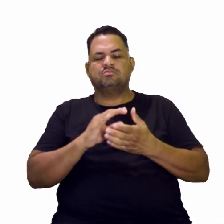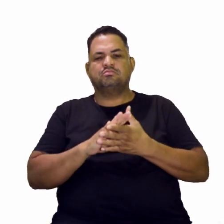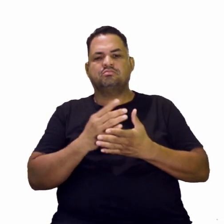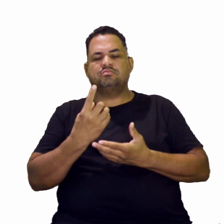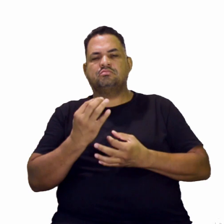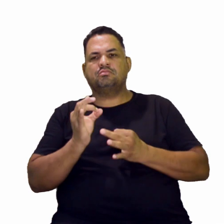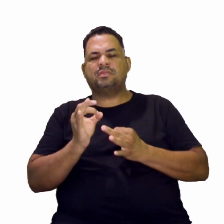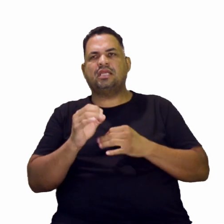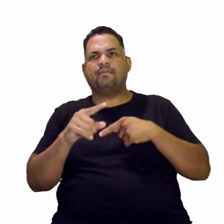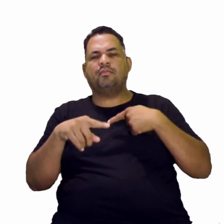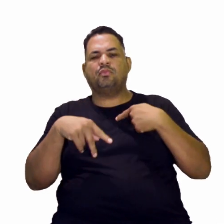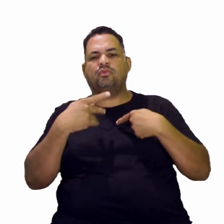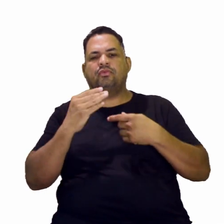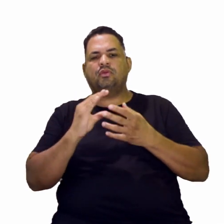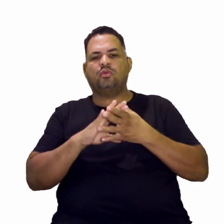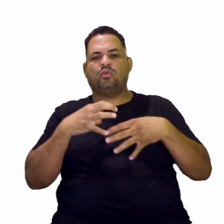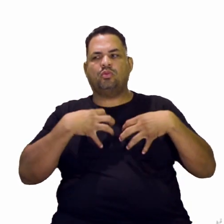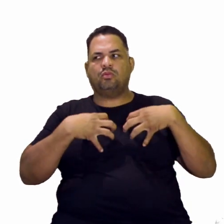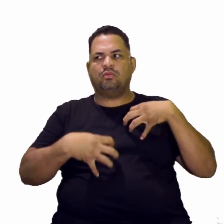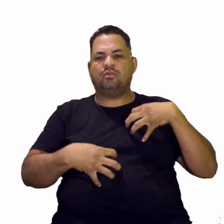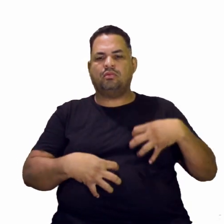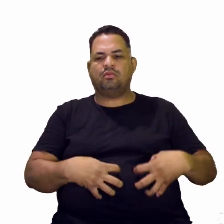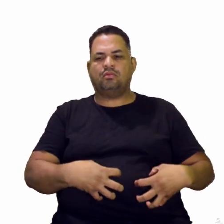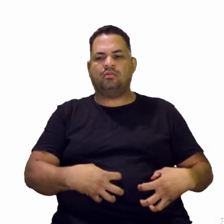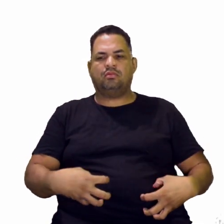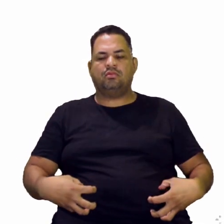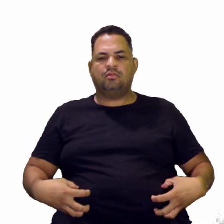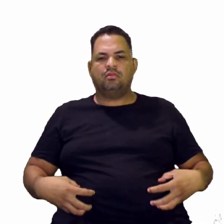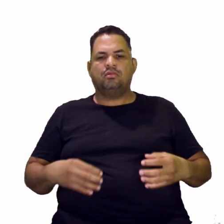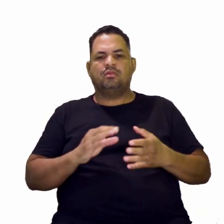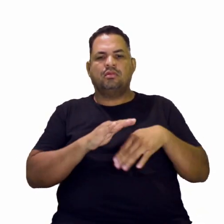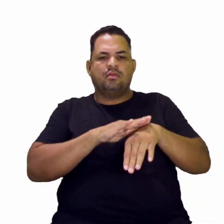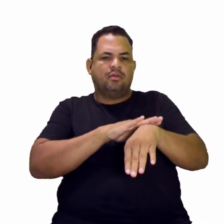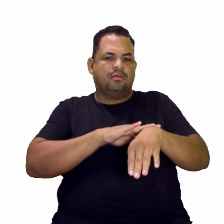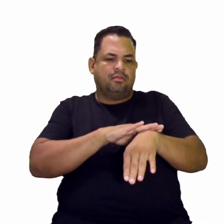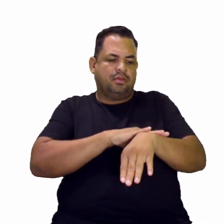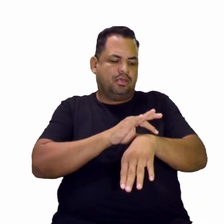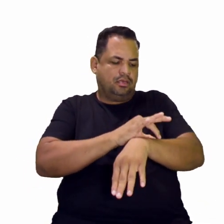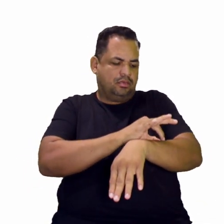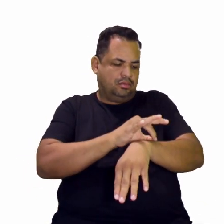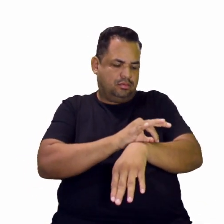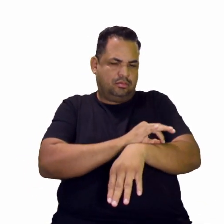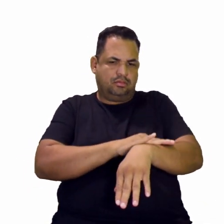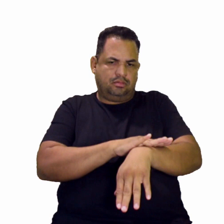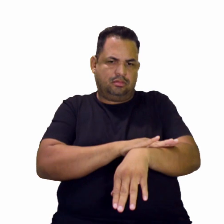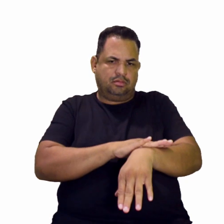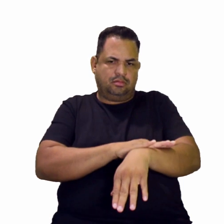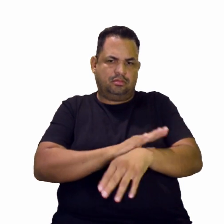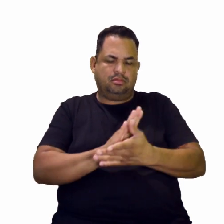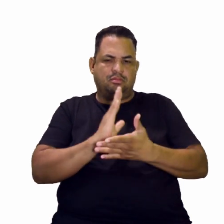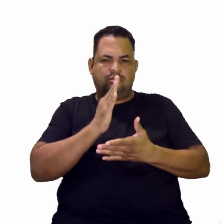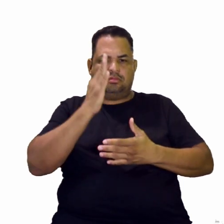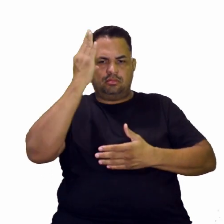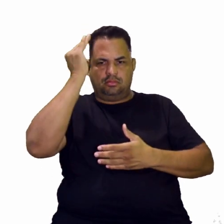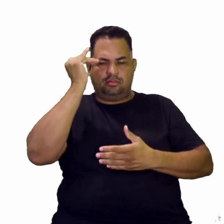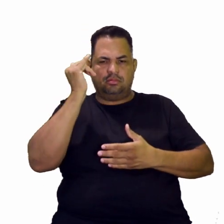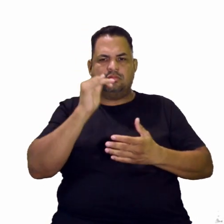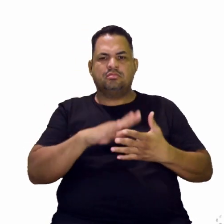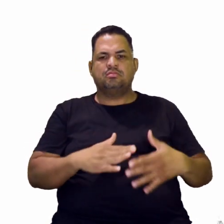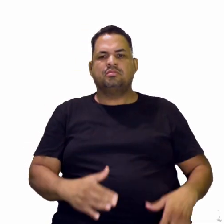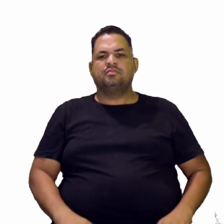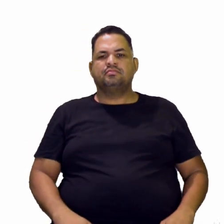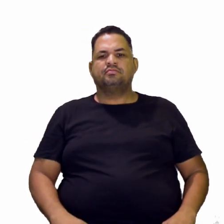em órgãos, né? Na pele. A pele é um órgão. Então, a gente já sabe